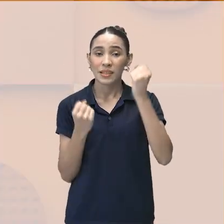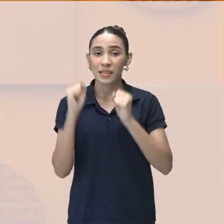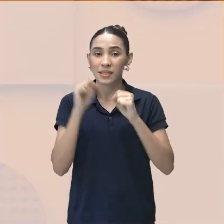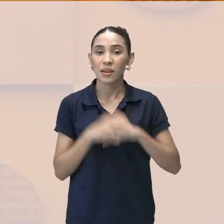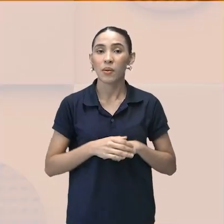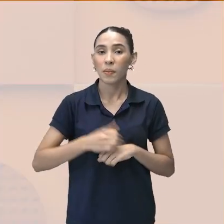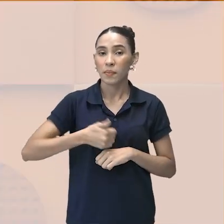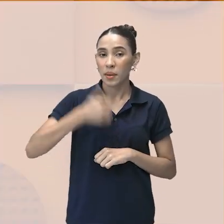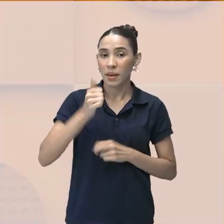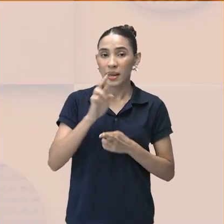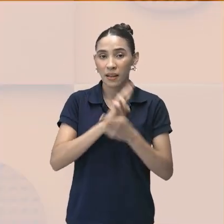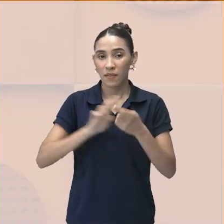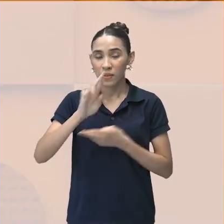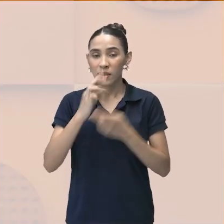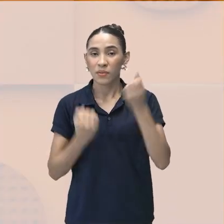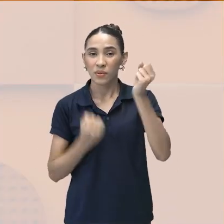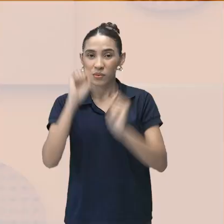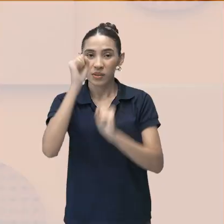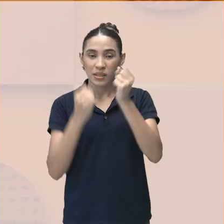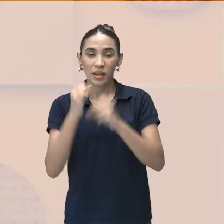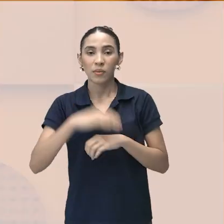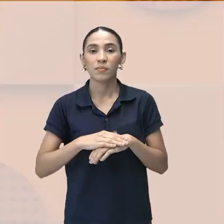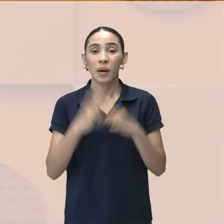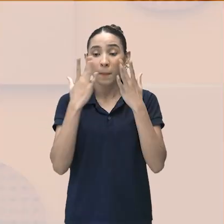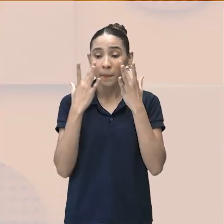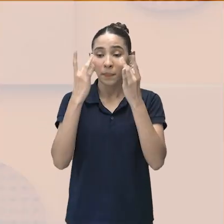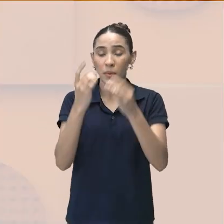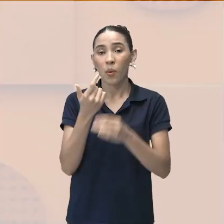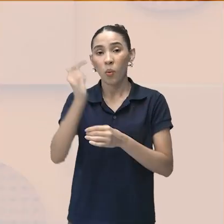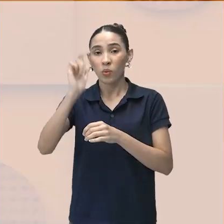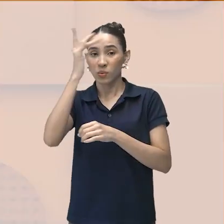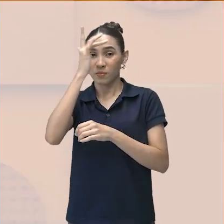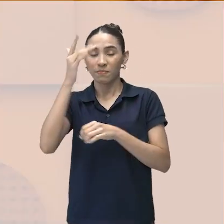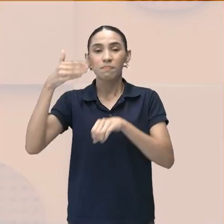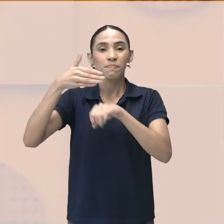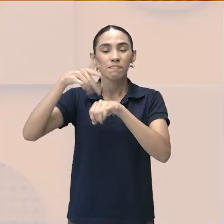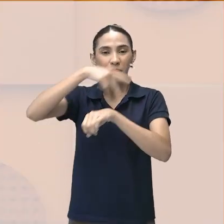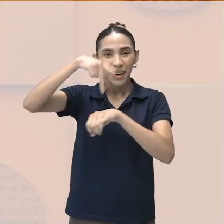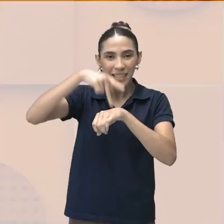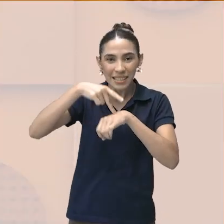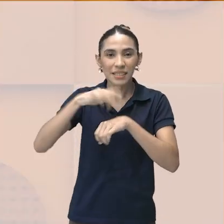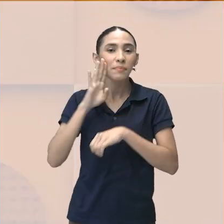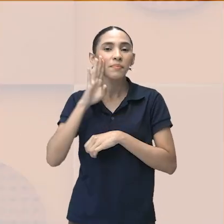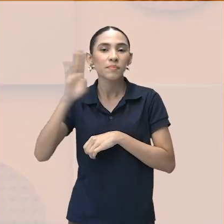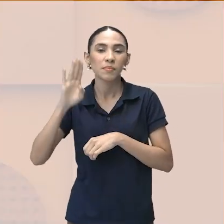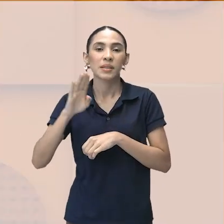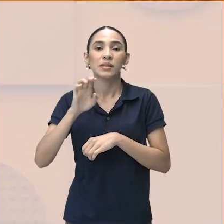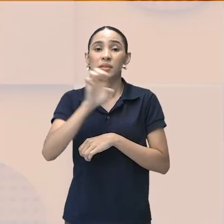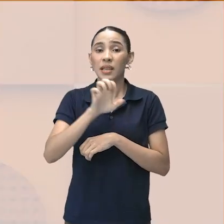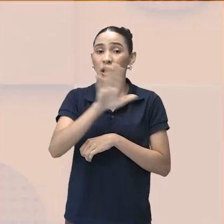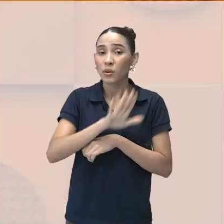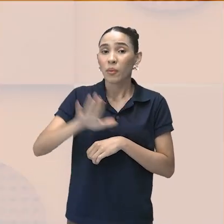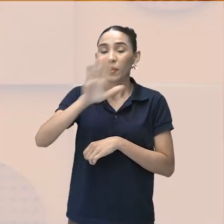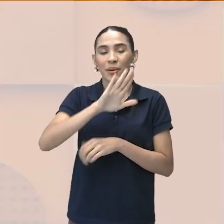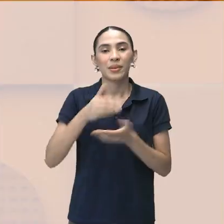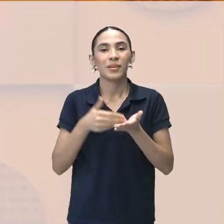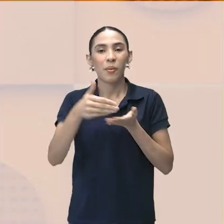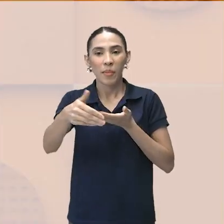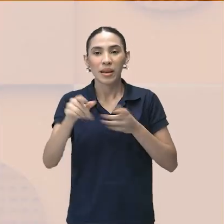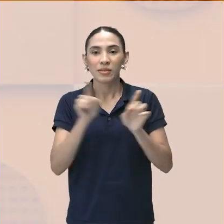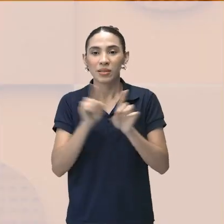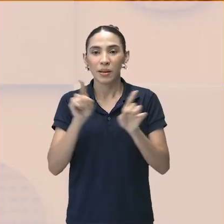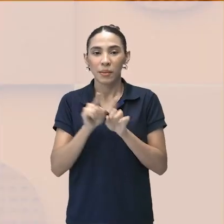industrialização, com a primeira revolução industrial, que foi chamando a atenção de outros países, principalmente os países europeus, eles também começam